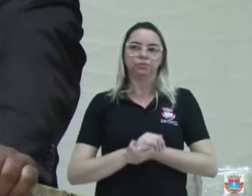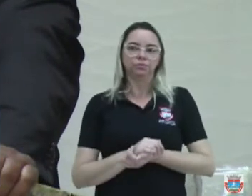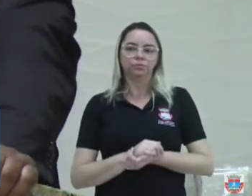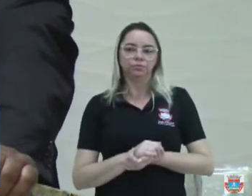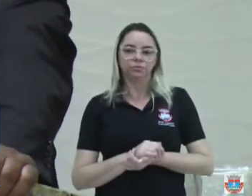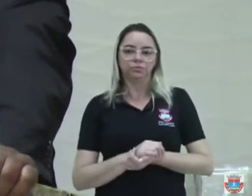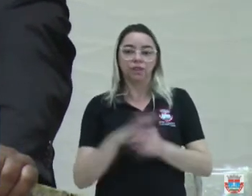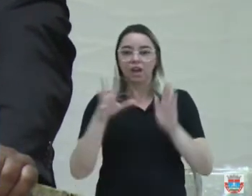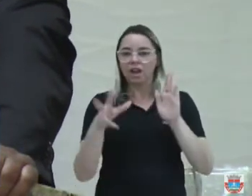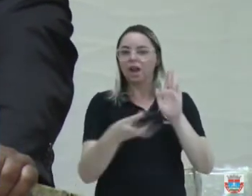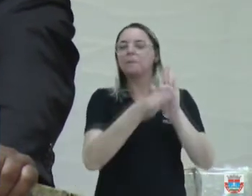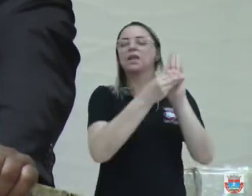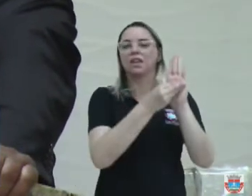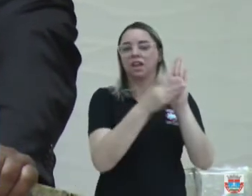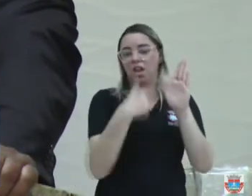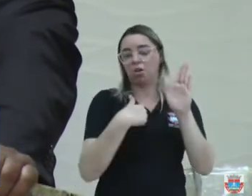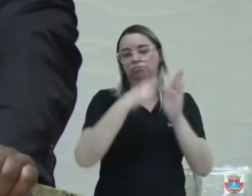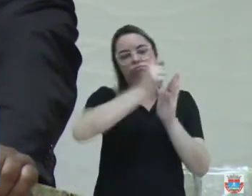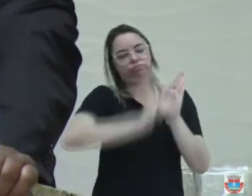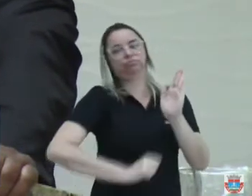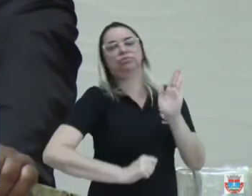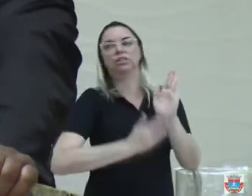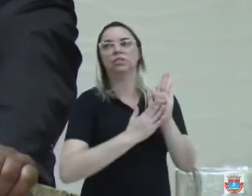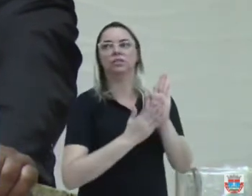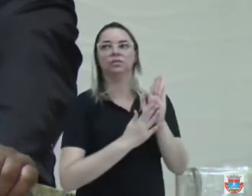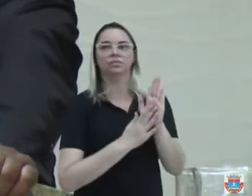A emenda impositiva que eu coloquei.